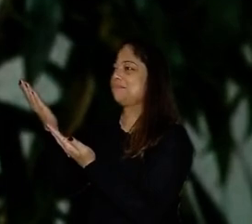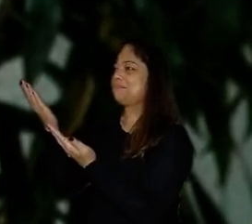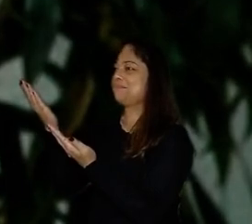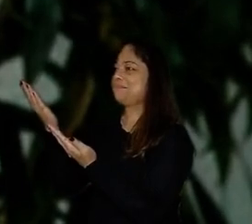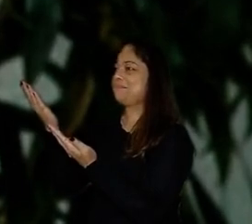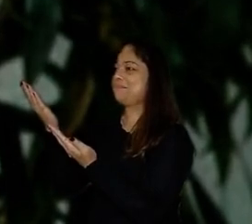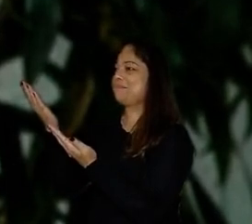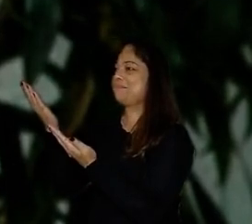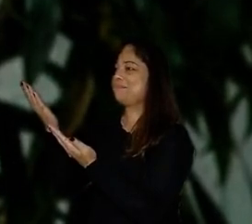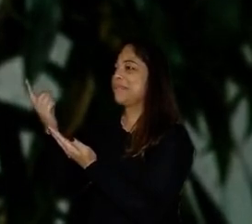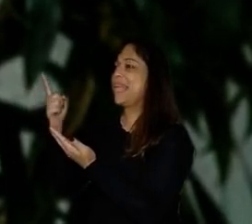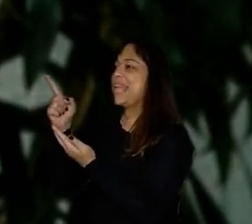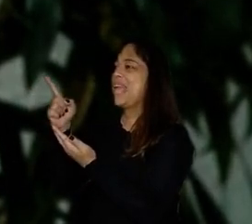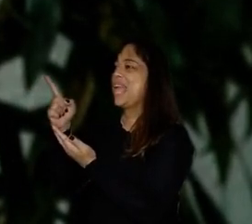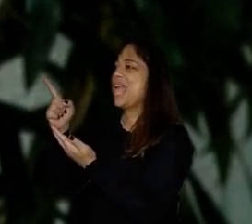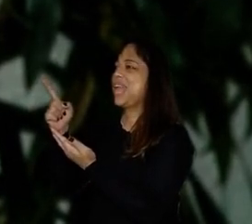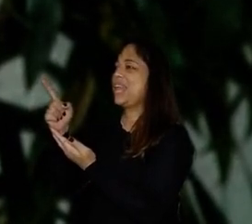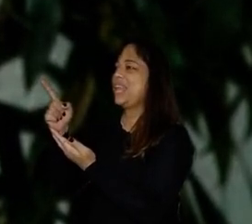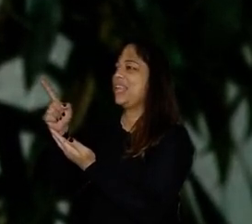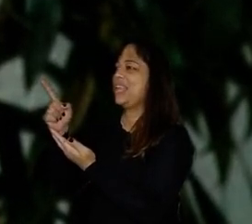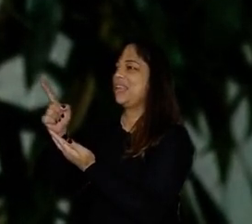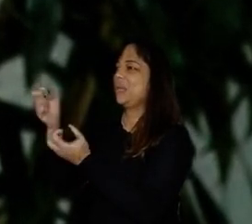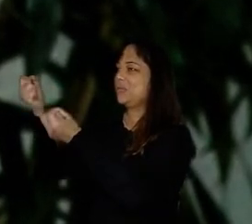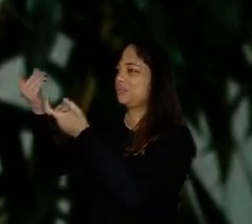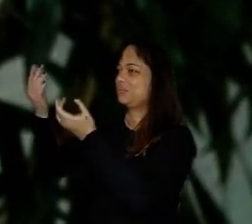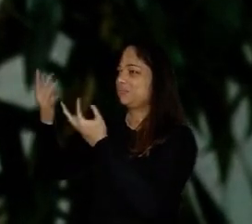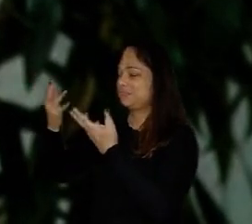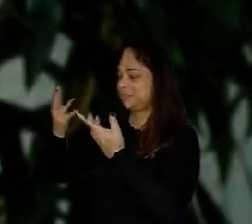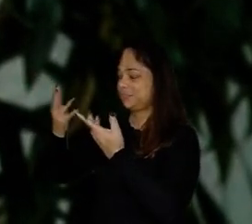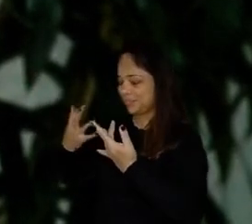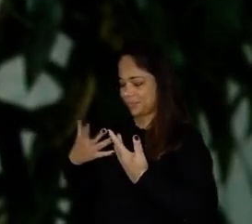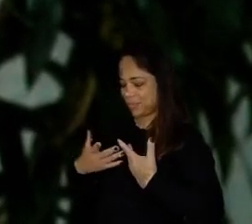Observe o manto de cura e de libertação.